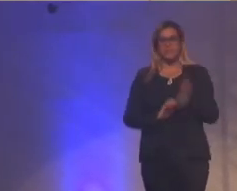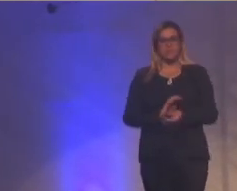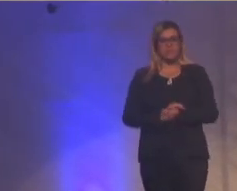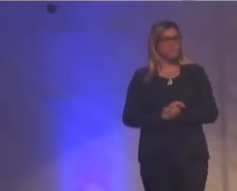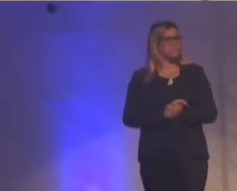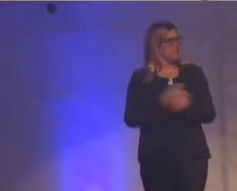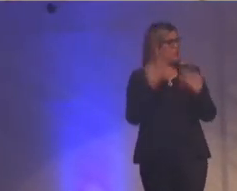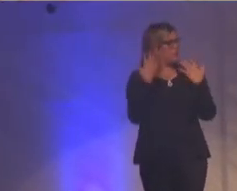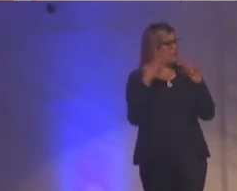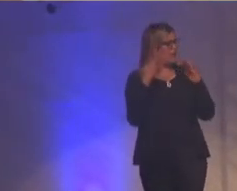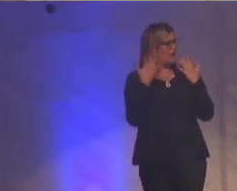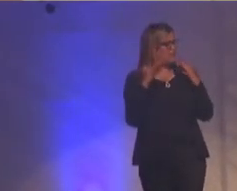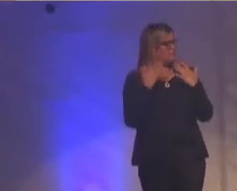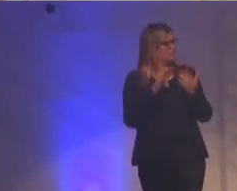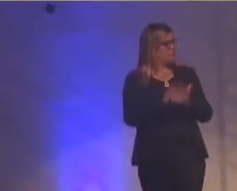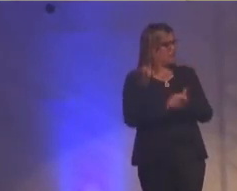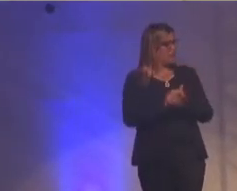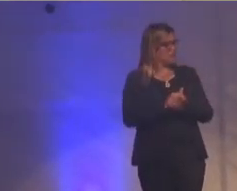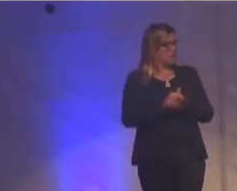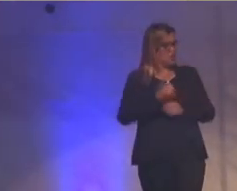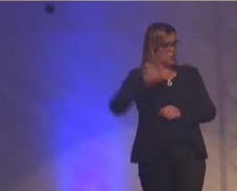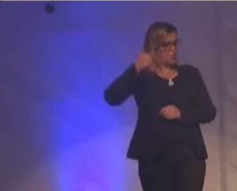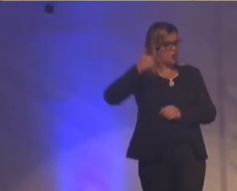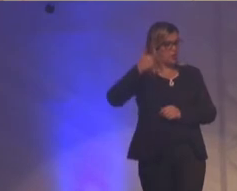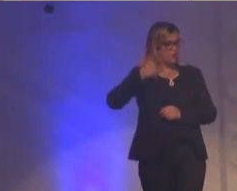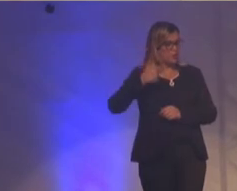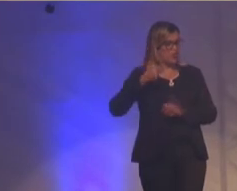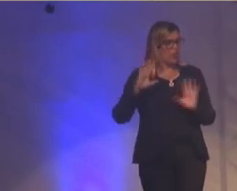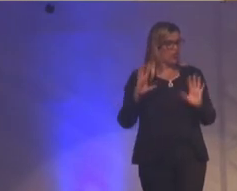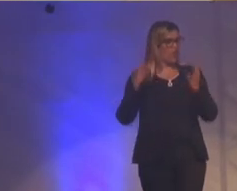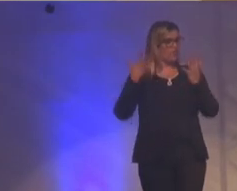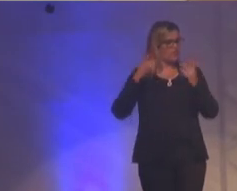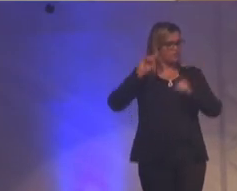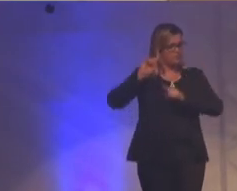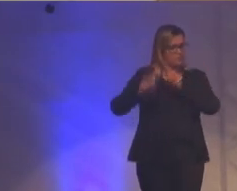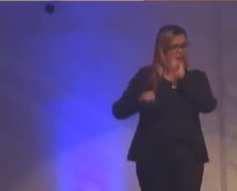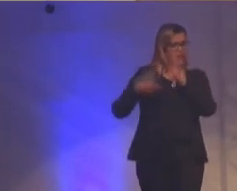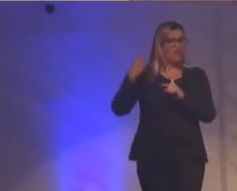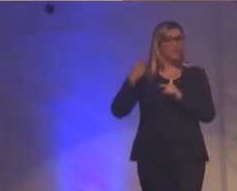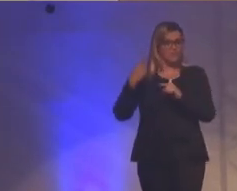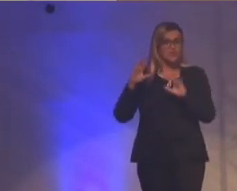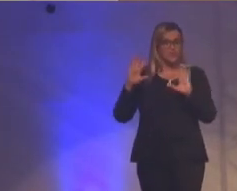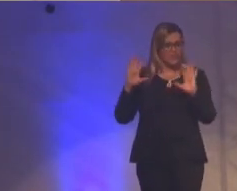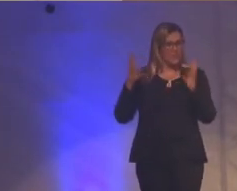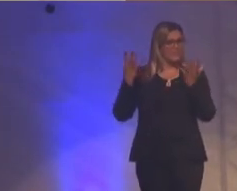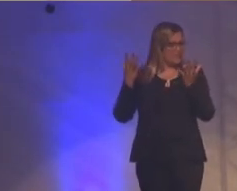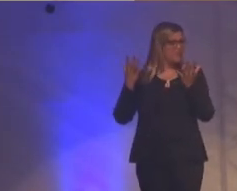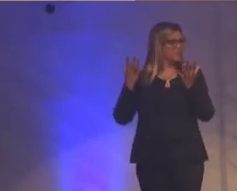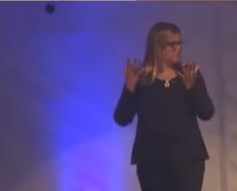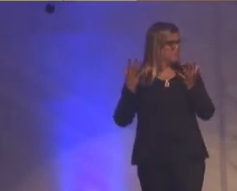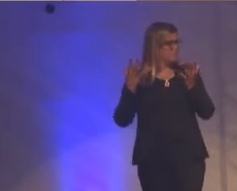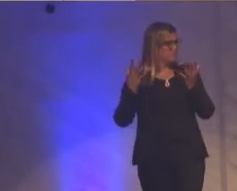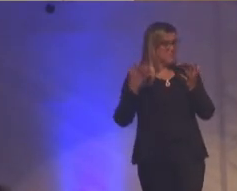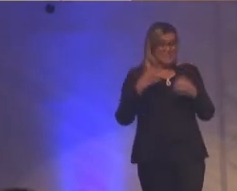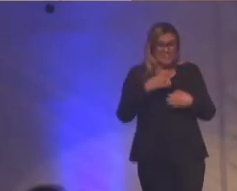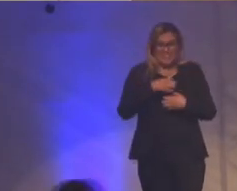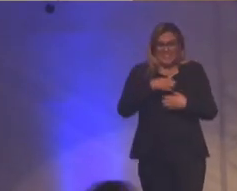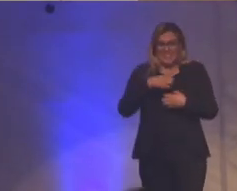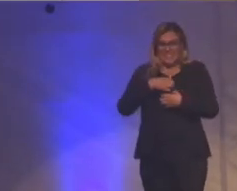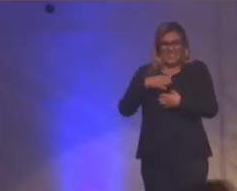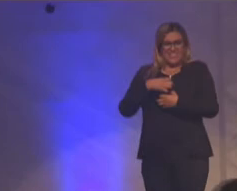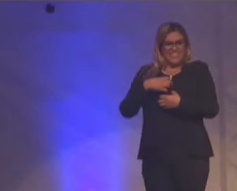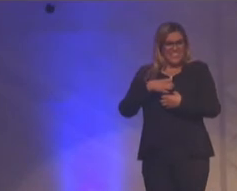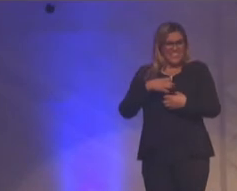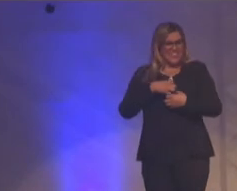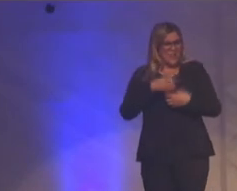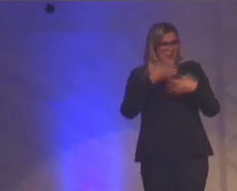Primeiro, parabéns, porque do primeiro pro segundo e pro terceiro, a evolução do... Gente, olha isso aqui, cara. Eu tô me sentindo